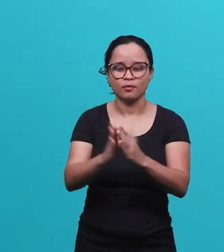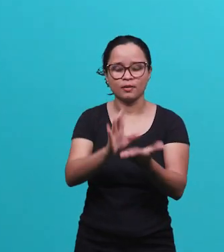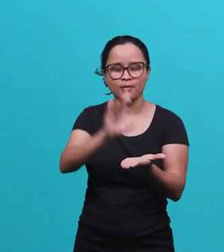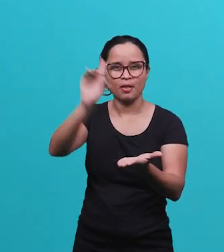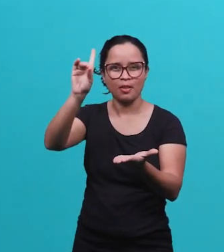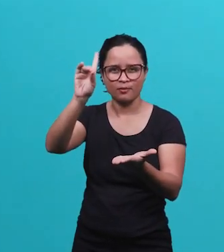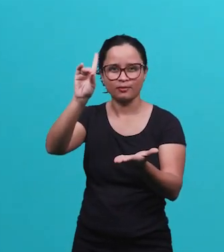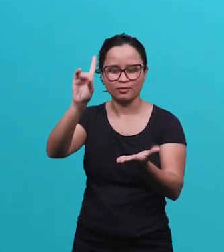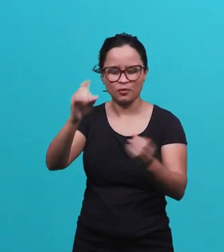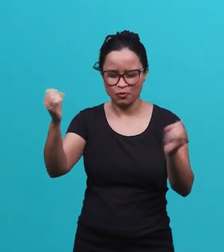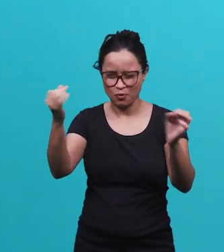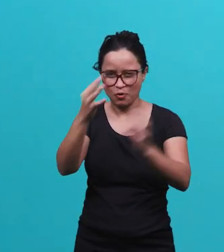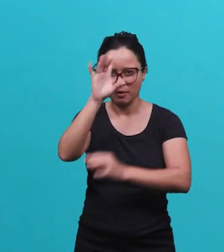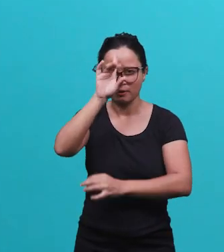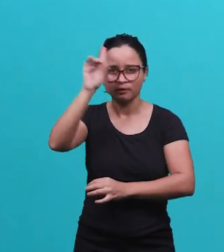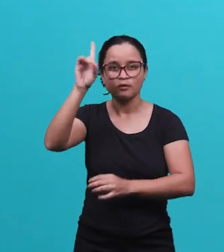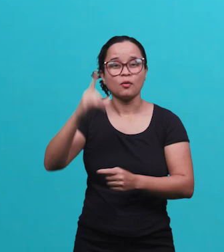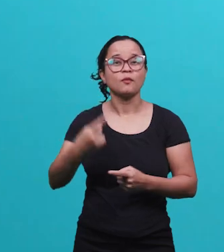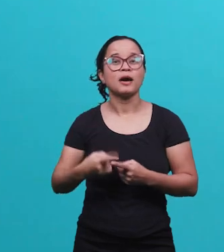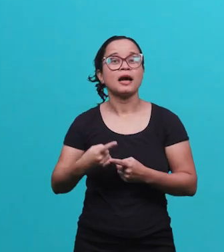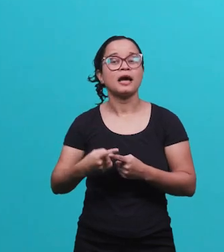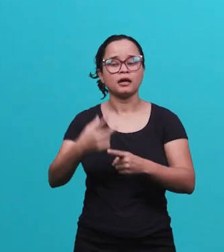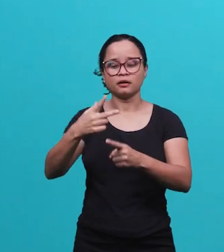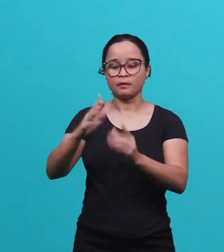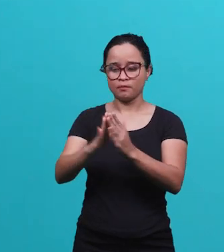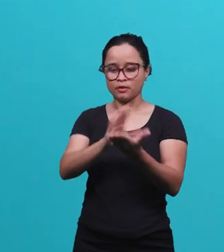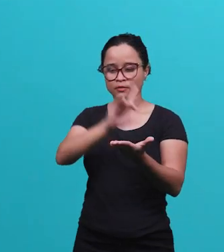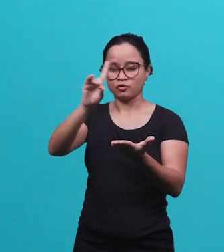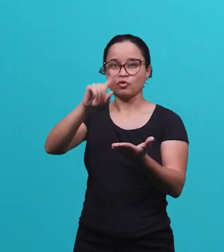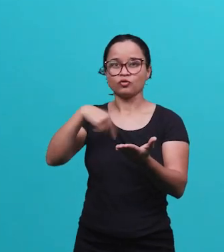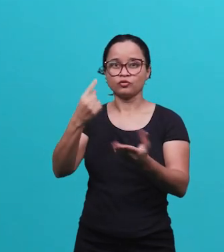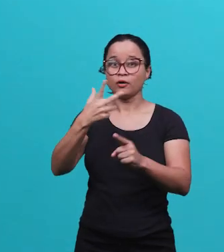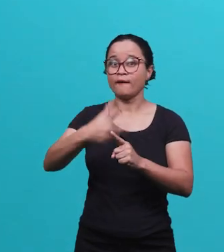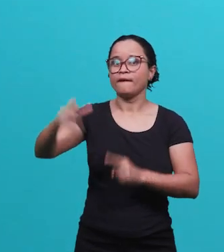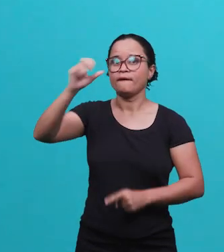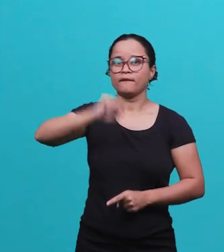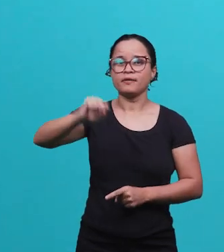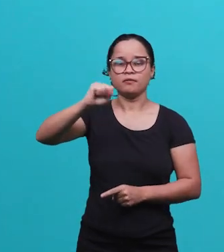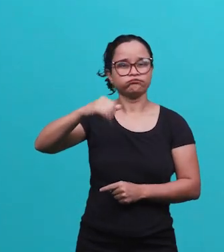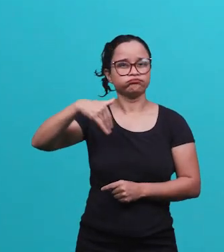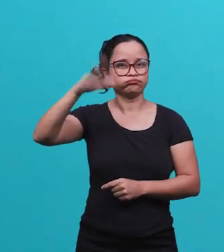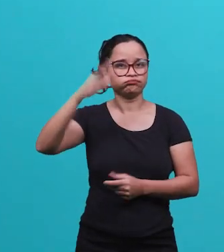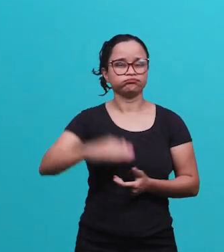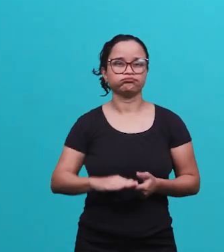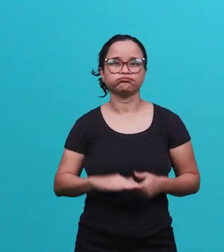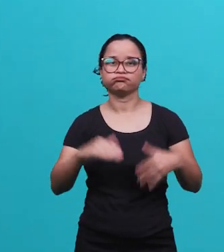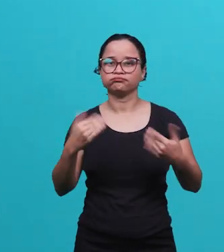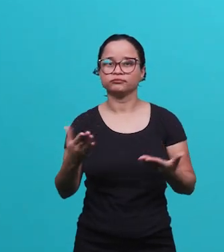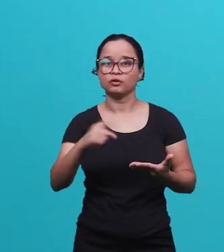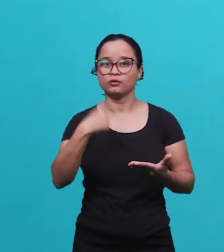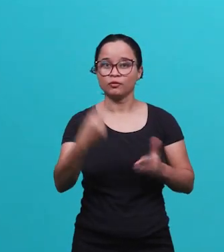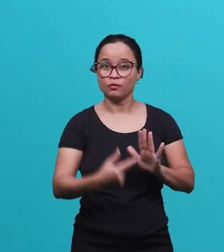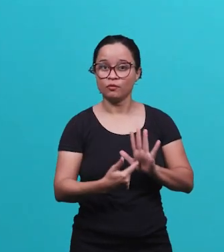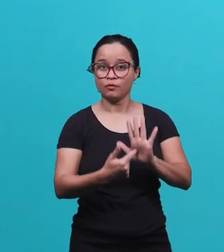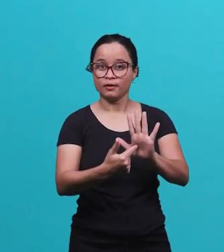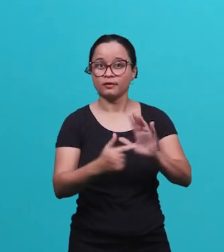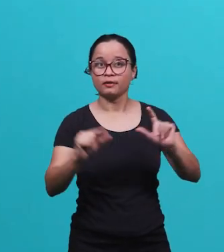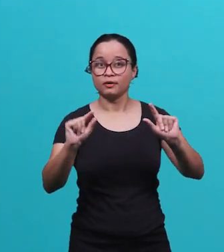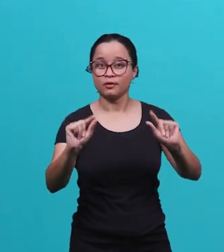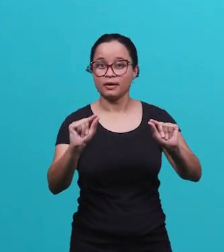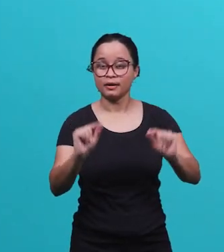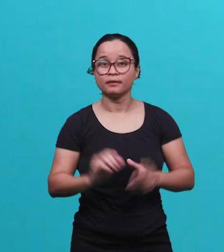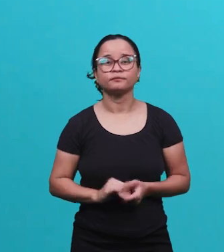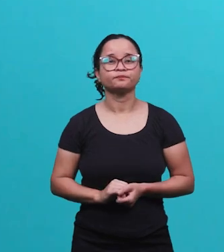Deus, tá? Então, por meio da palavra, nós somos mais que vencedores. Nós vamos mostrar um recurso